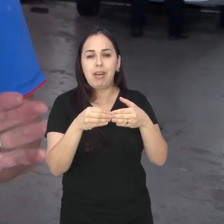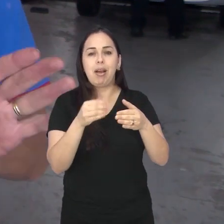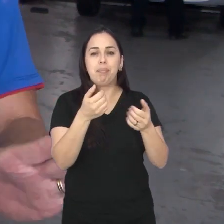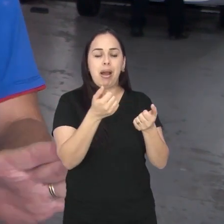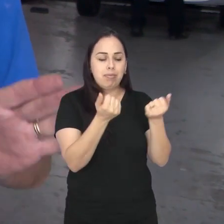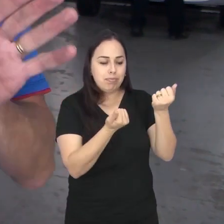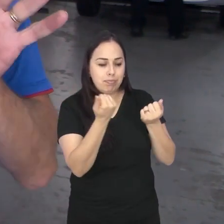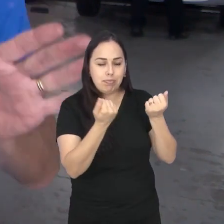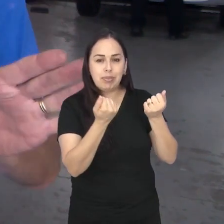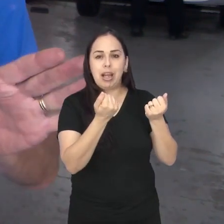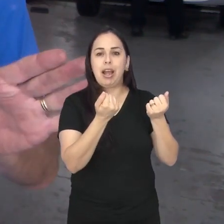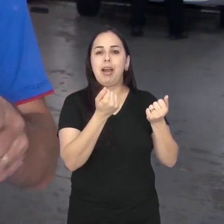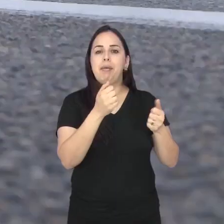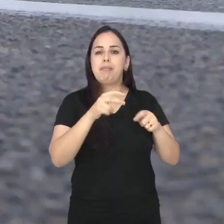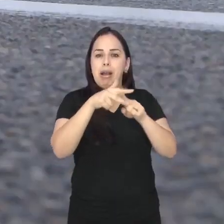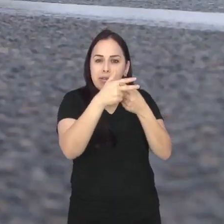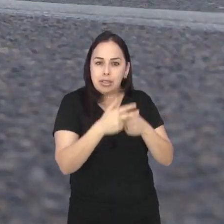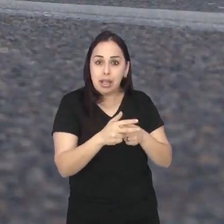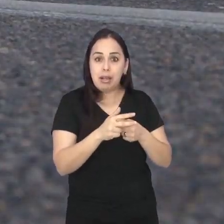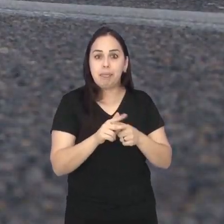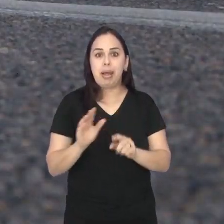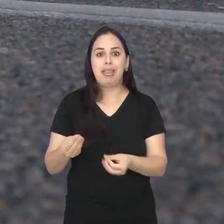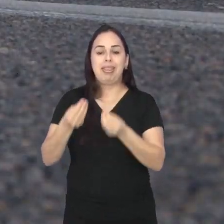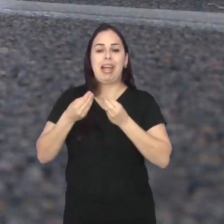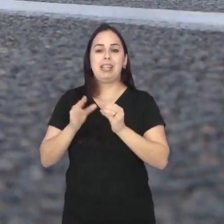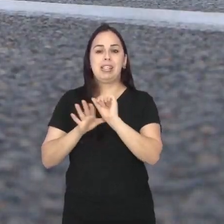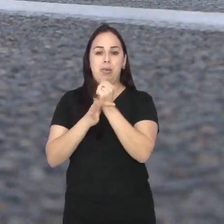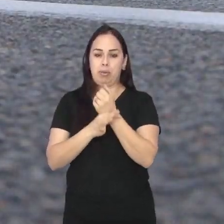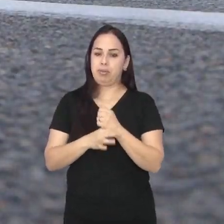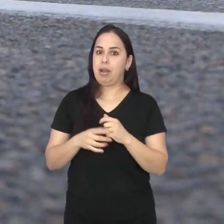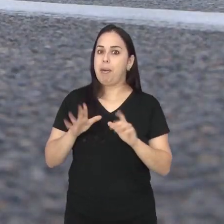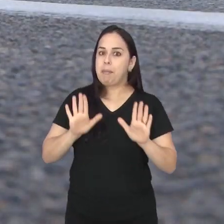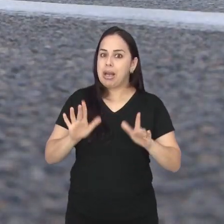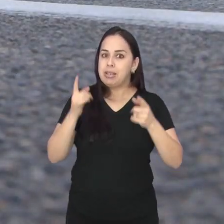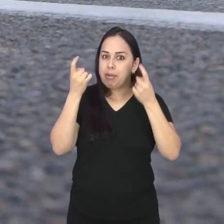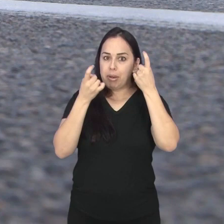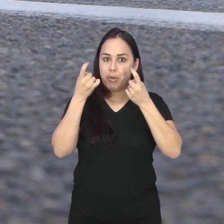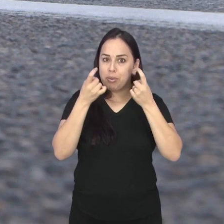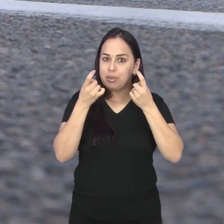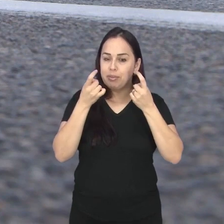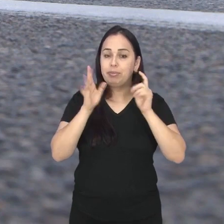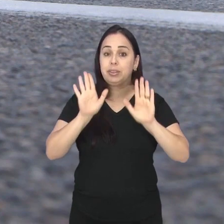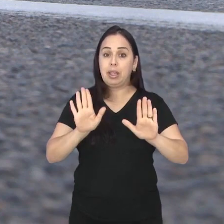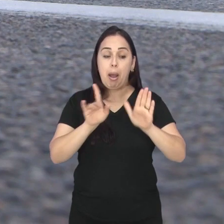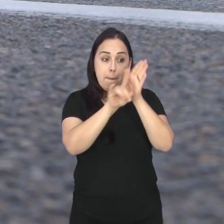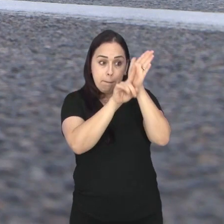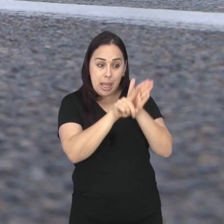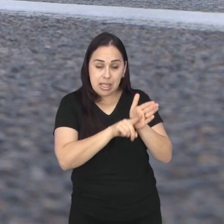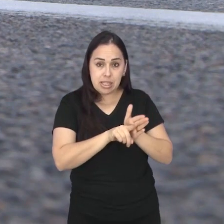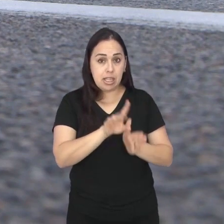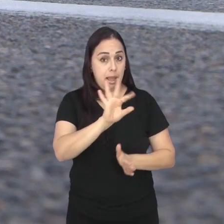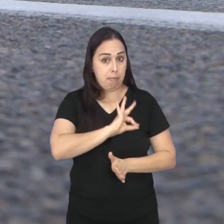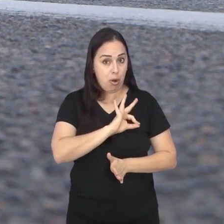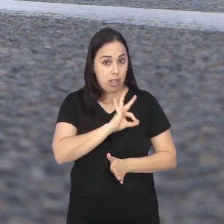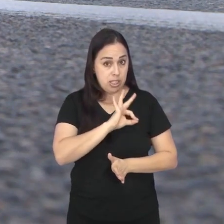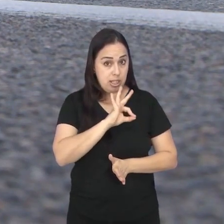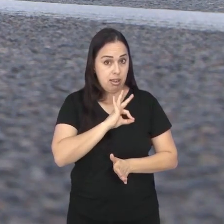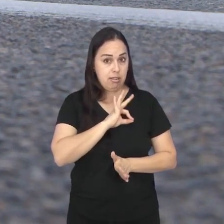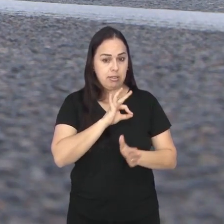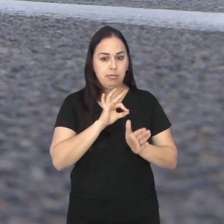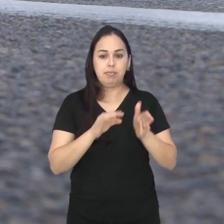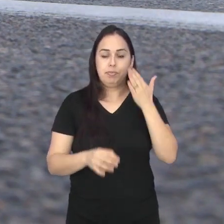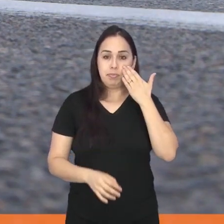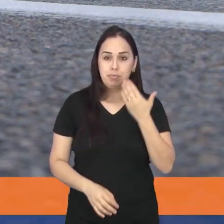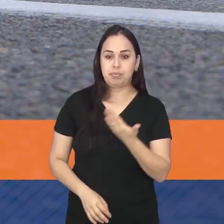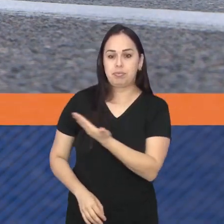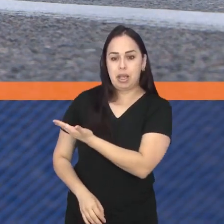poder sair de viagem com maior segurança. E essa preocupação dos motoristas não é à toa, não. Um levantamento realizado pela Polícia